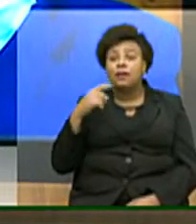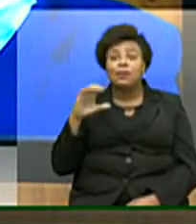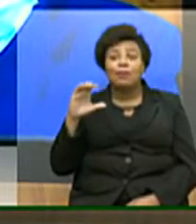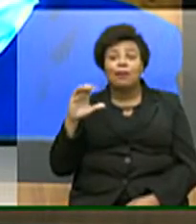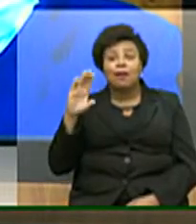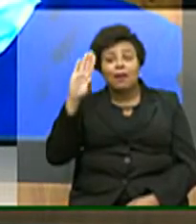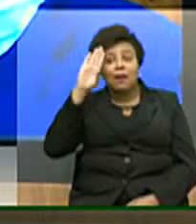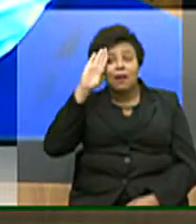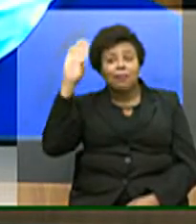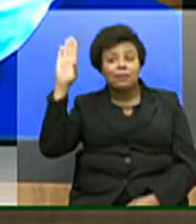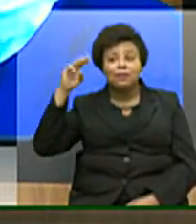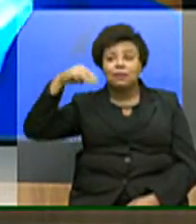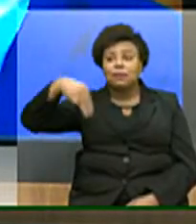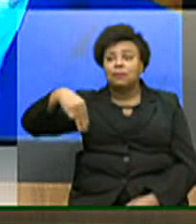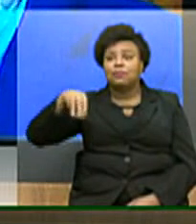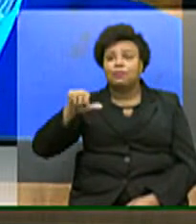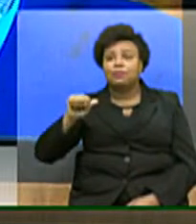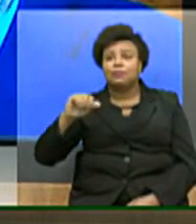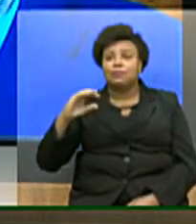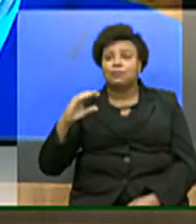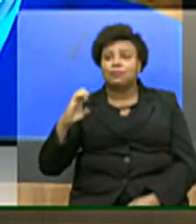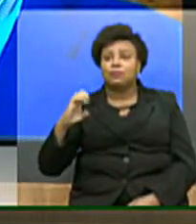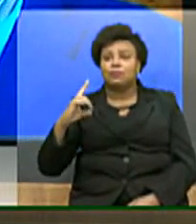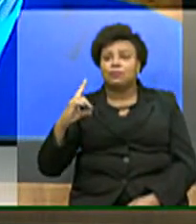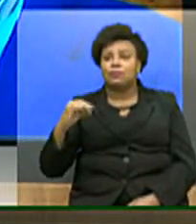Capitão Macedo. Favorável.